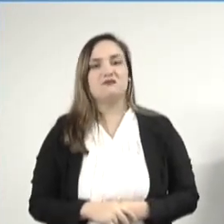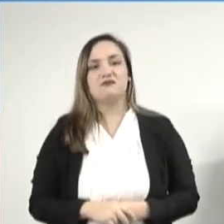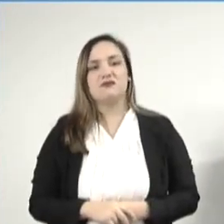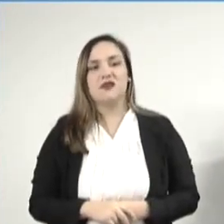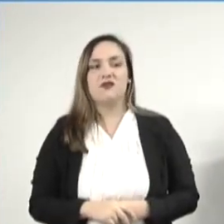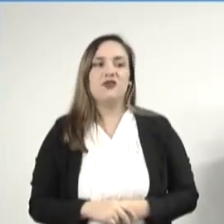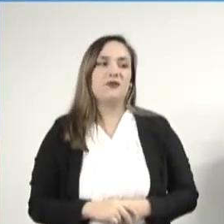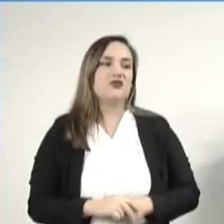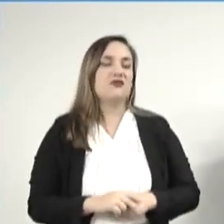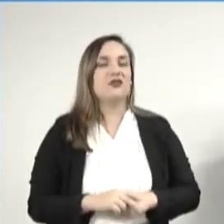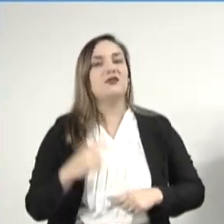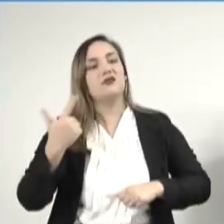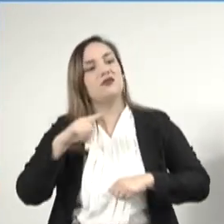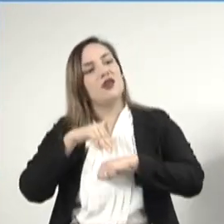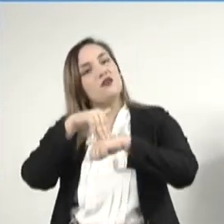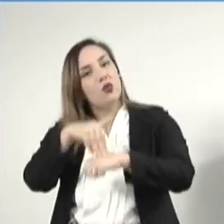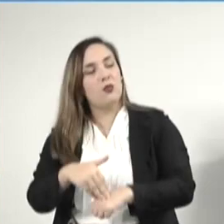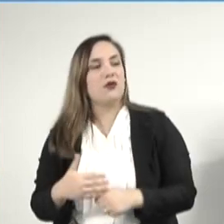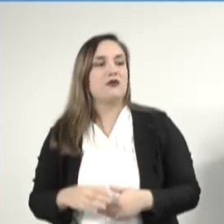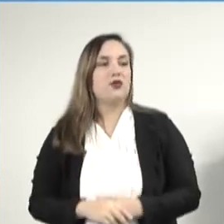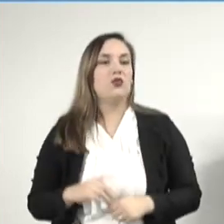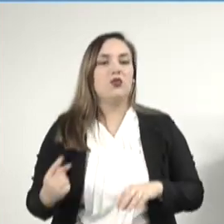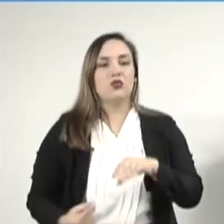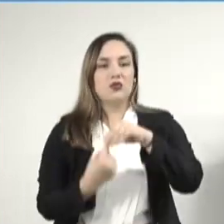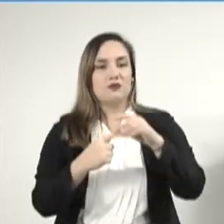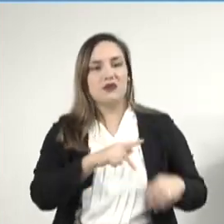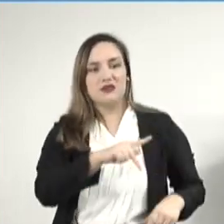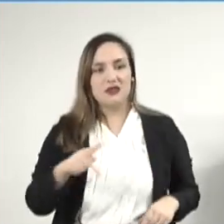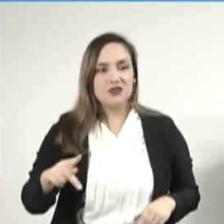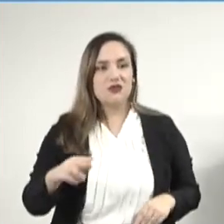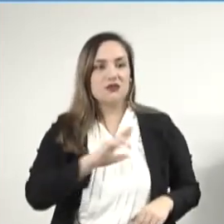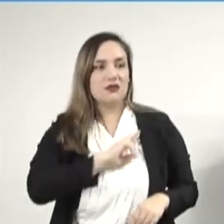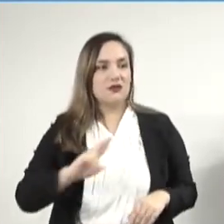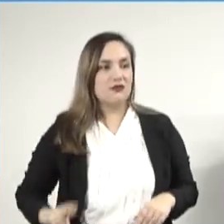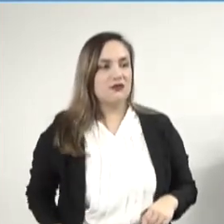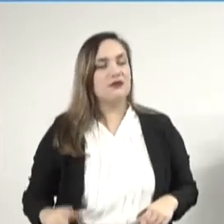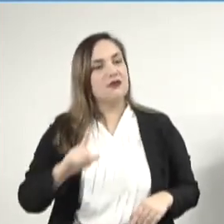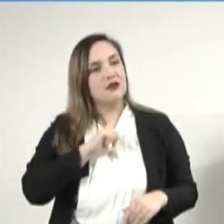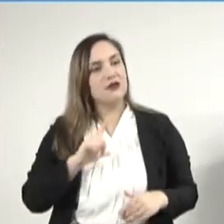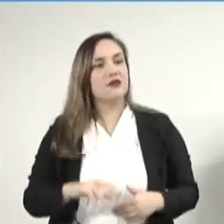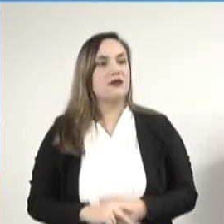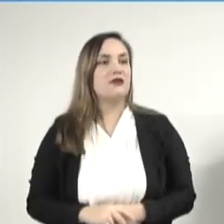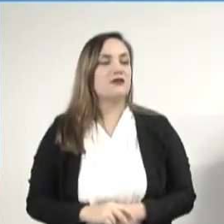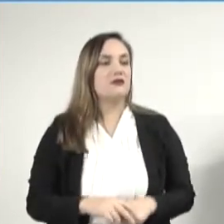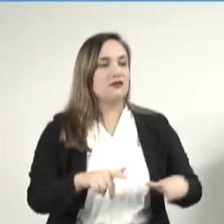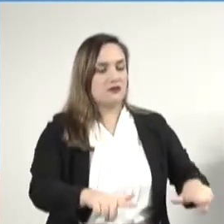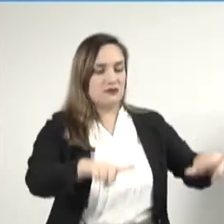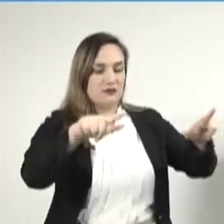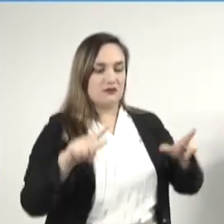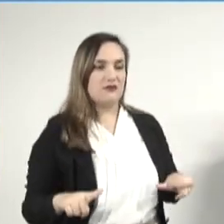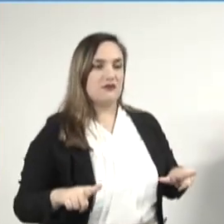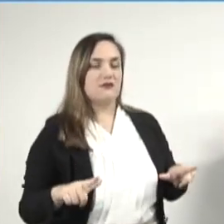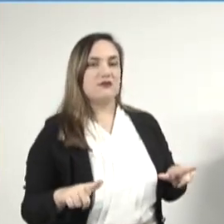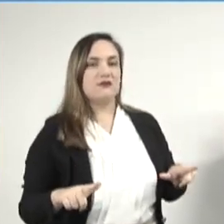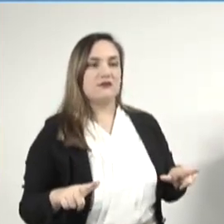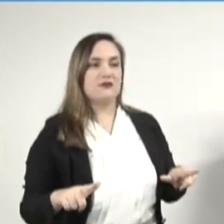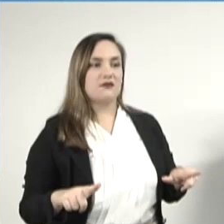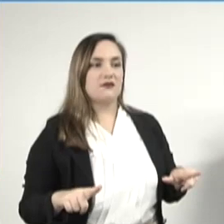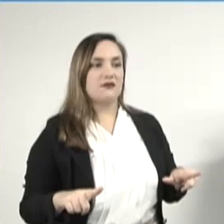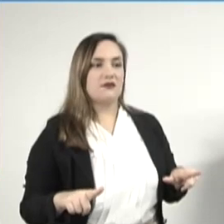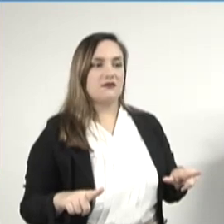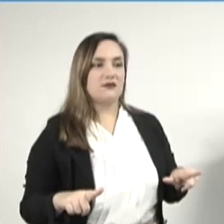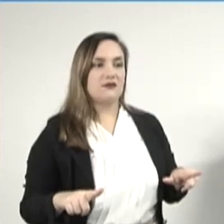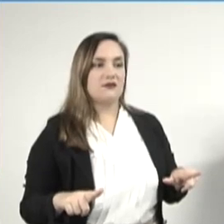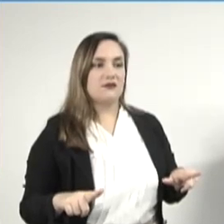absolvido. Aliás, o único presidente da República que tem um certificado